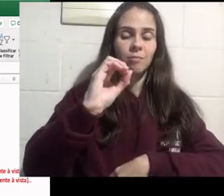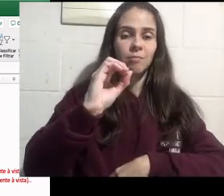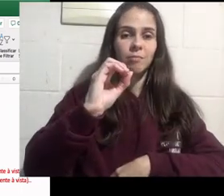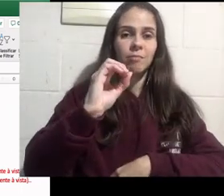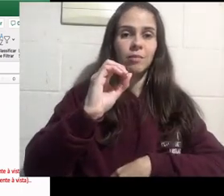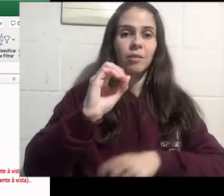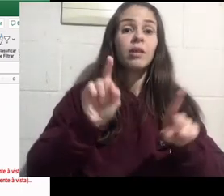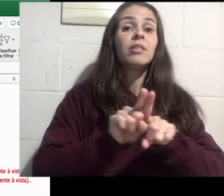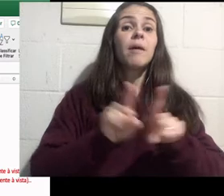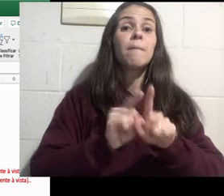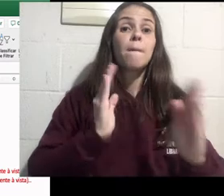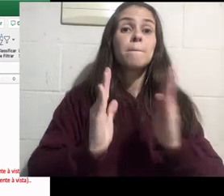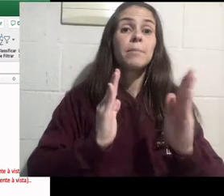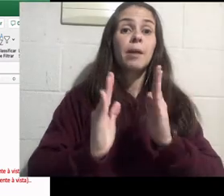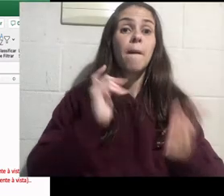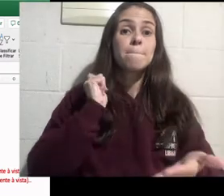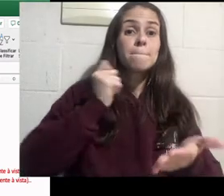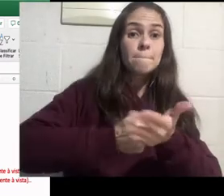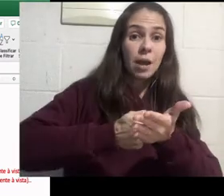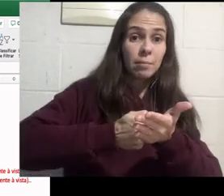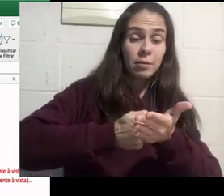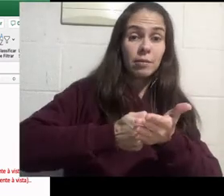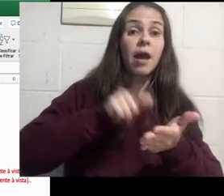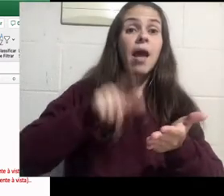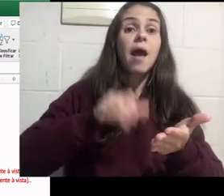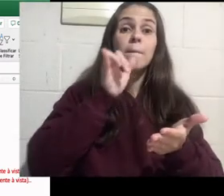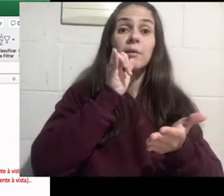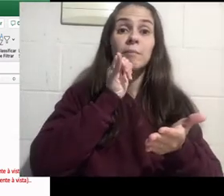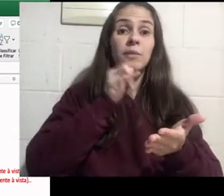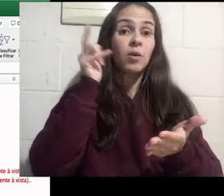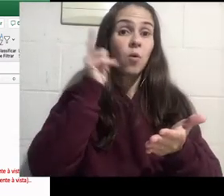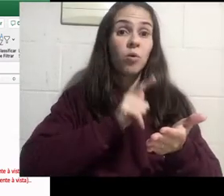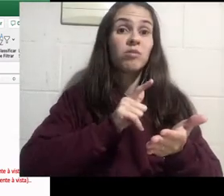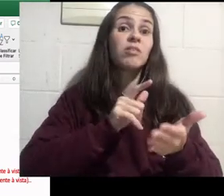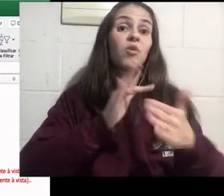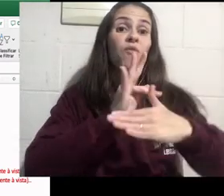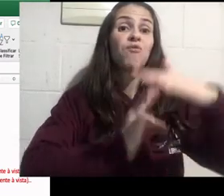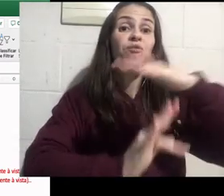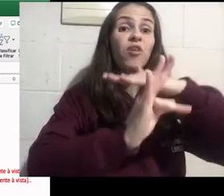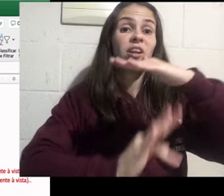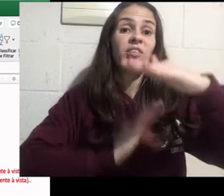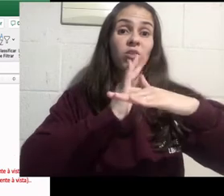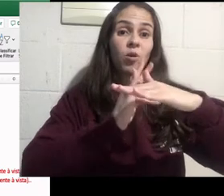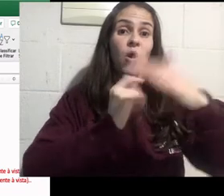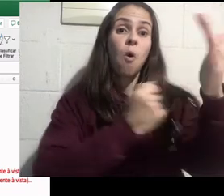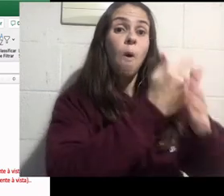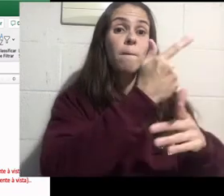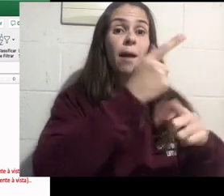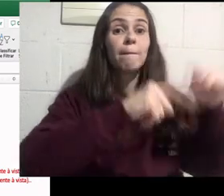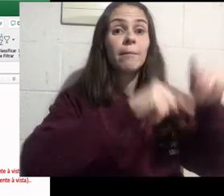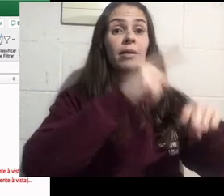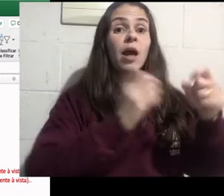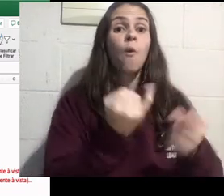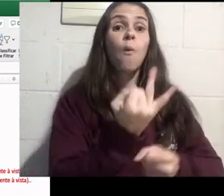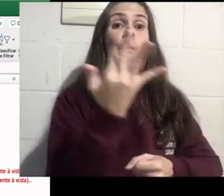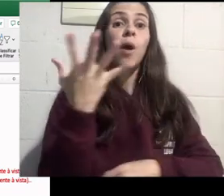venda. E o prazo médio de pagamento é o prazo médio que vai se conseguir obter de financiamento do fornecedor, ou seja, em quantos